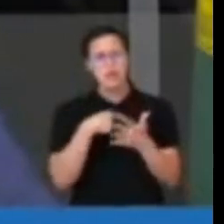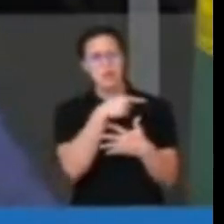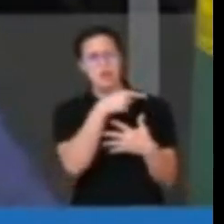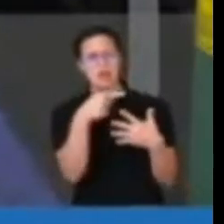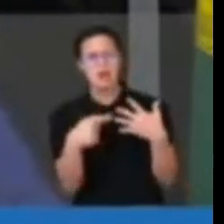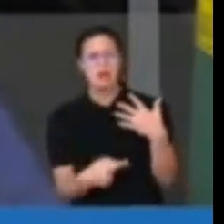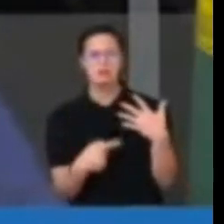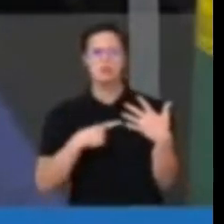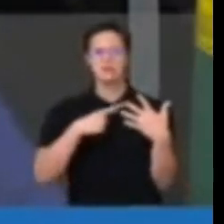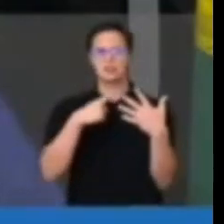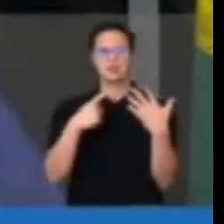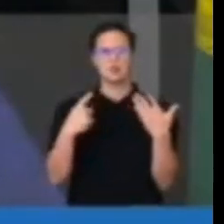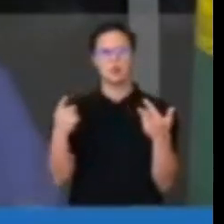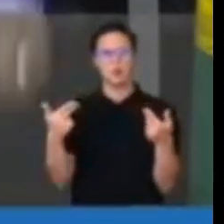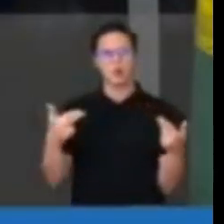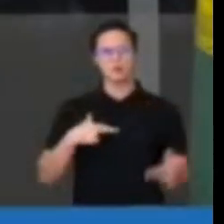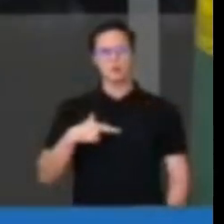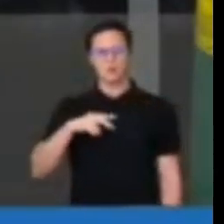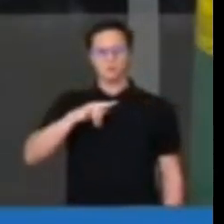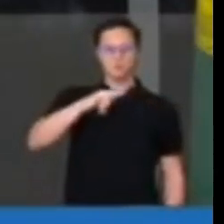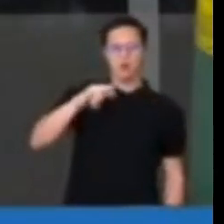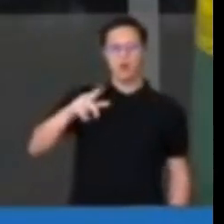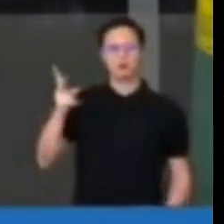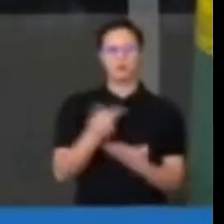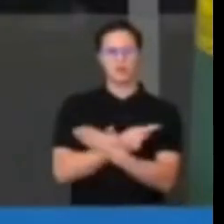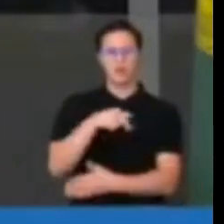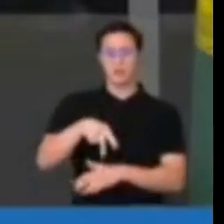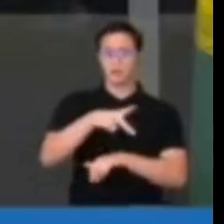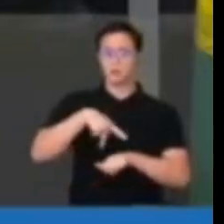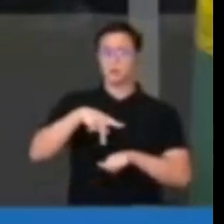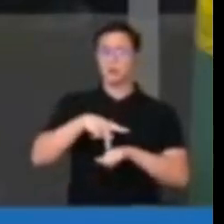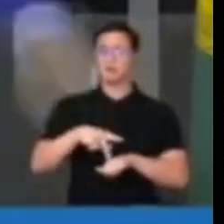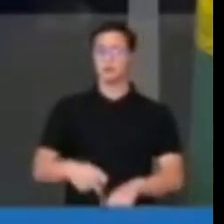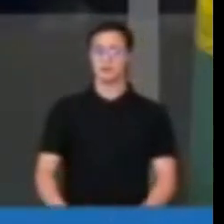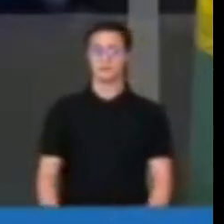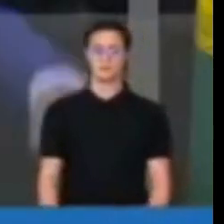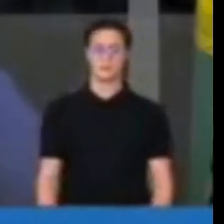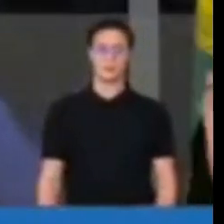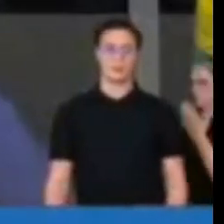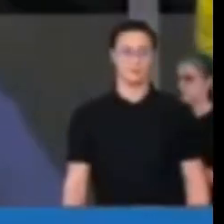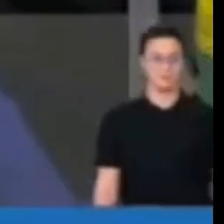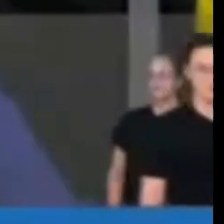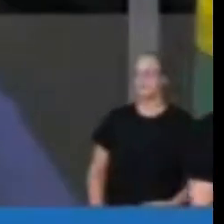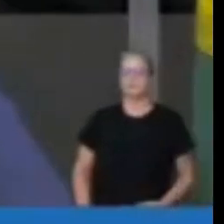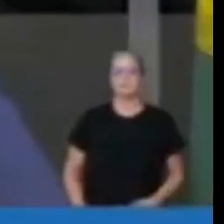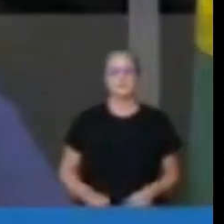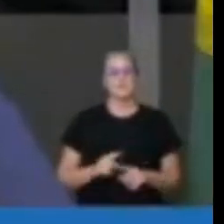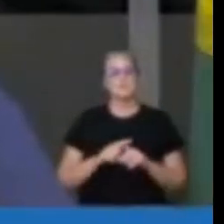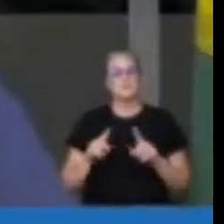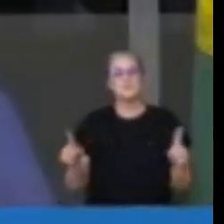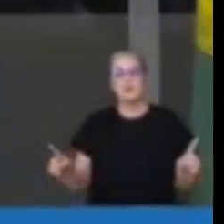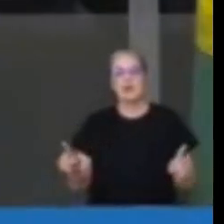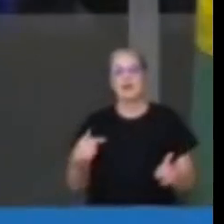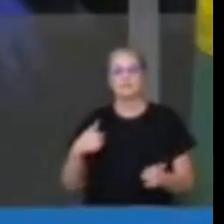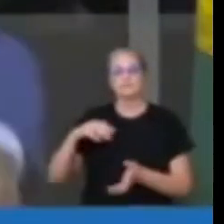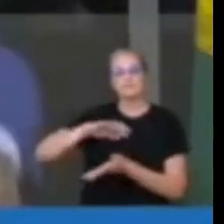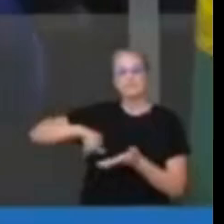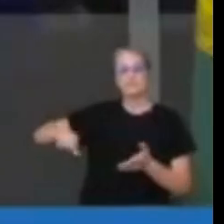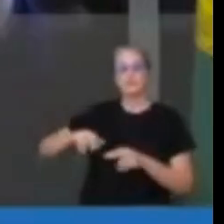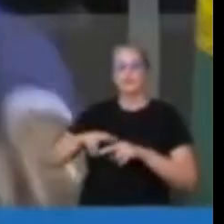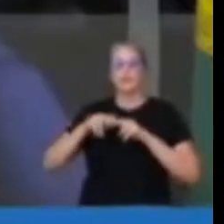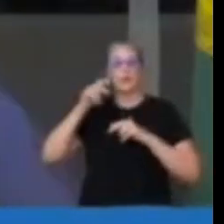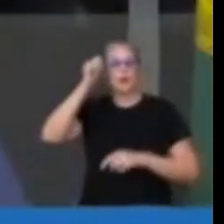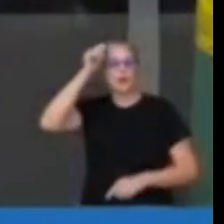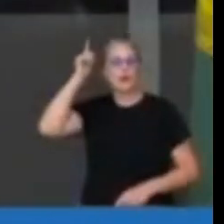que está acontecendo aqui no país, mas tive o meu passaporte retirado pela Gestapo de Alexandre de Moraes e